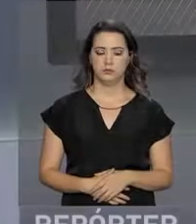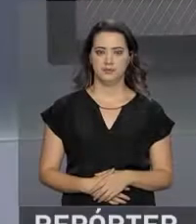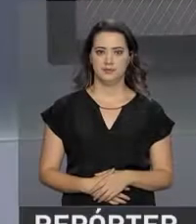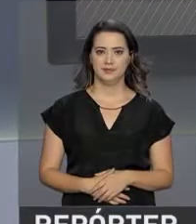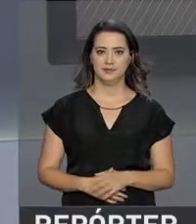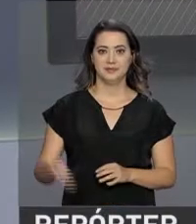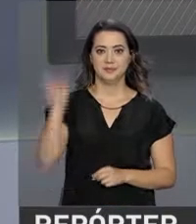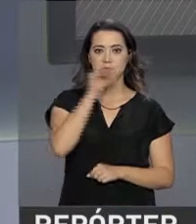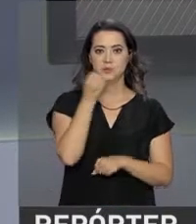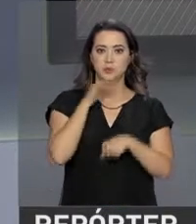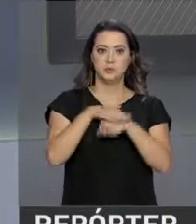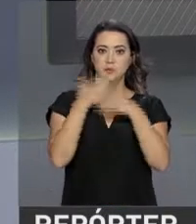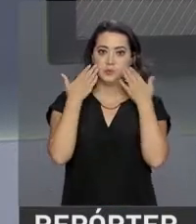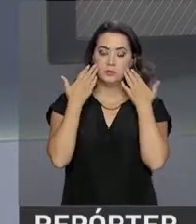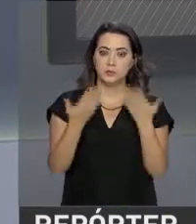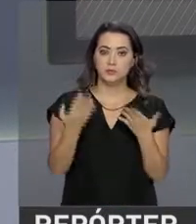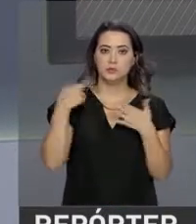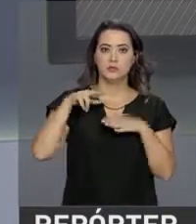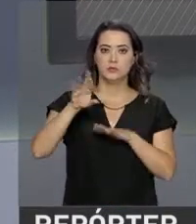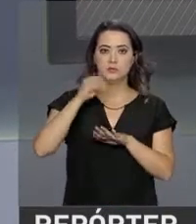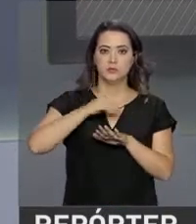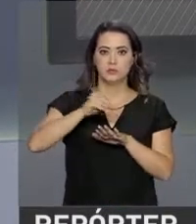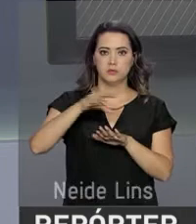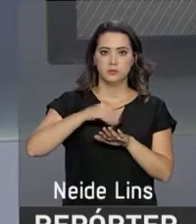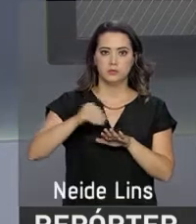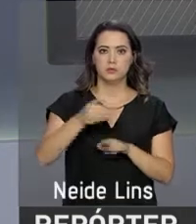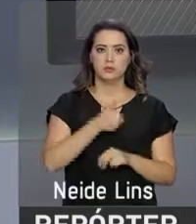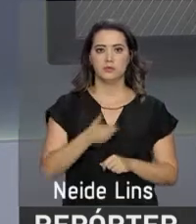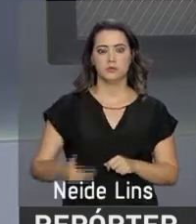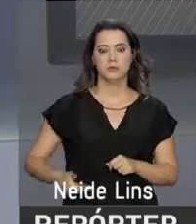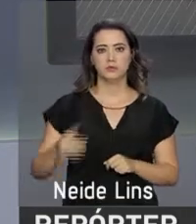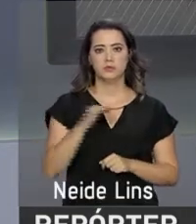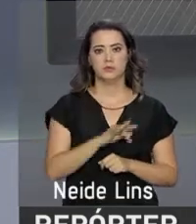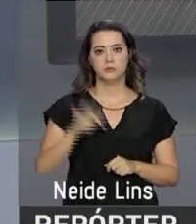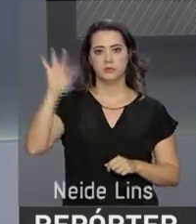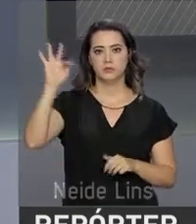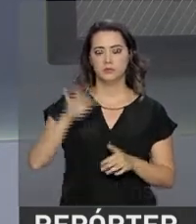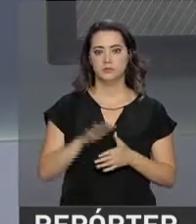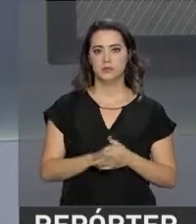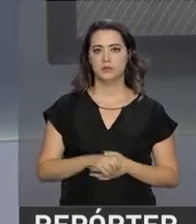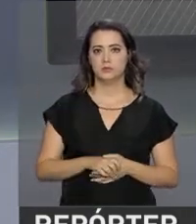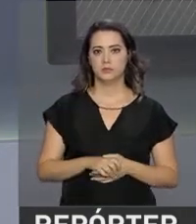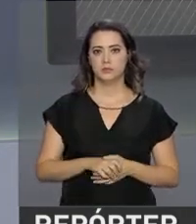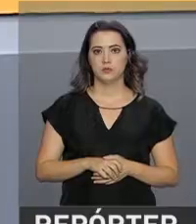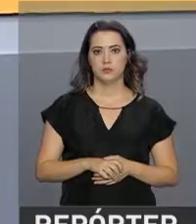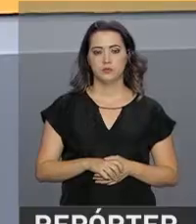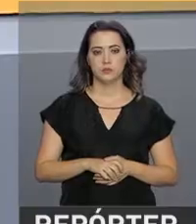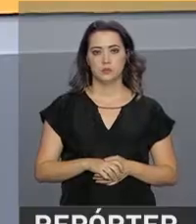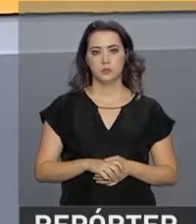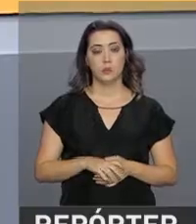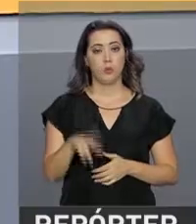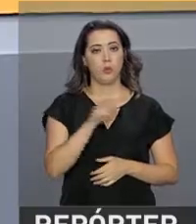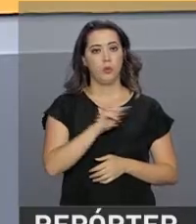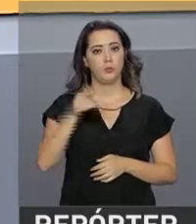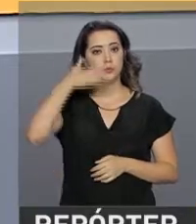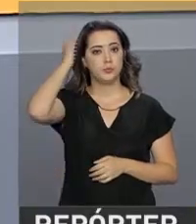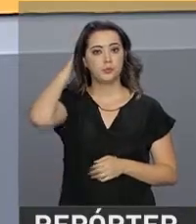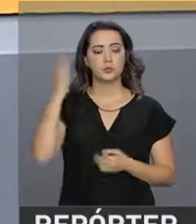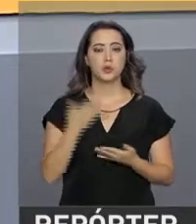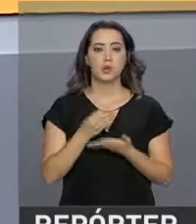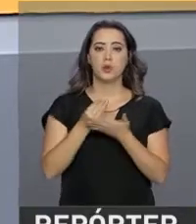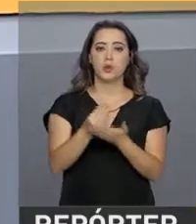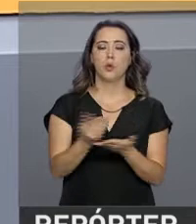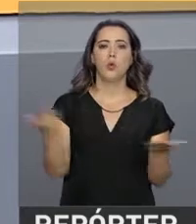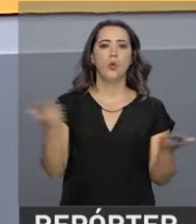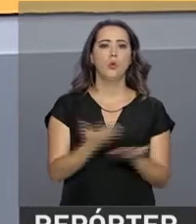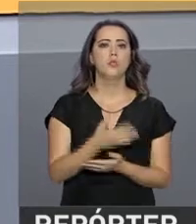Olá, boa noite. Começa agora mais uma edição do Repórter NBR com as notícias do governo federal. O presidente Michel Temer